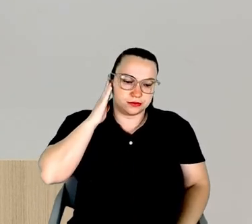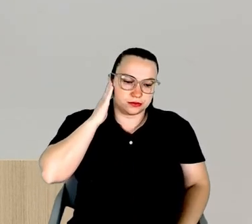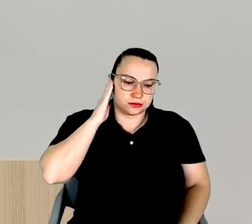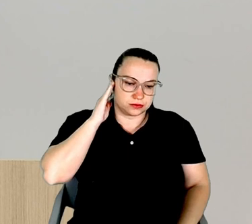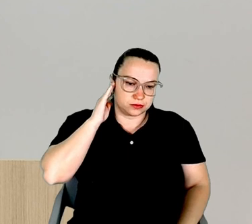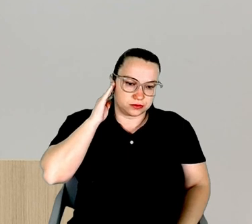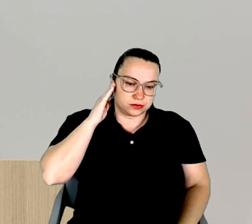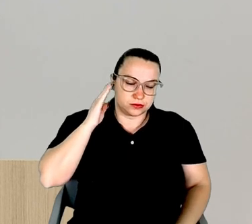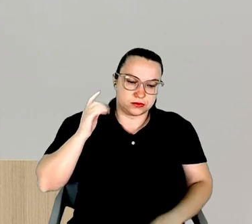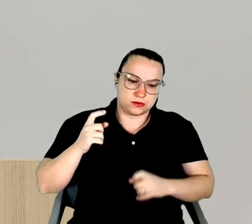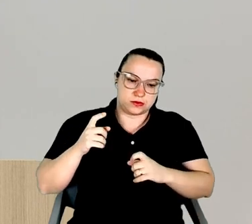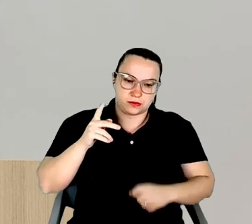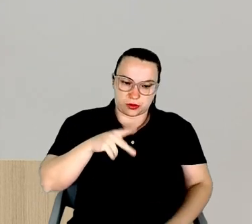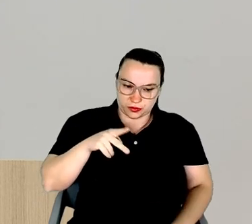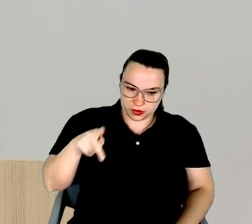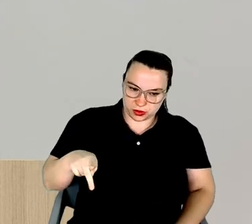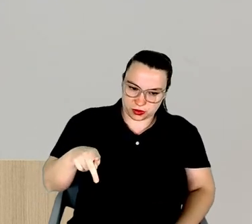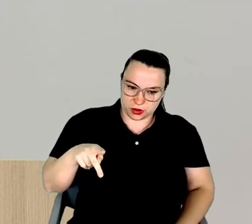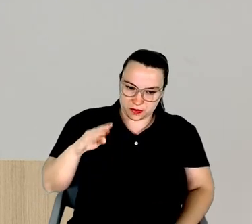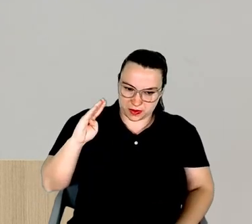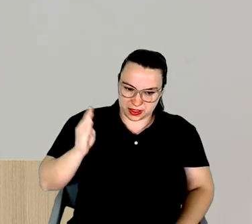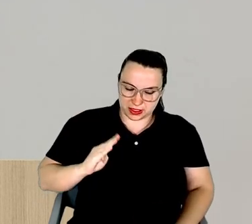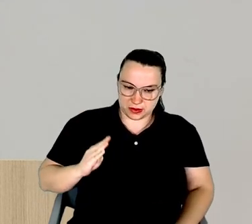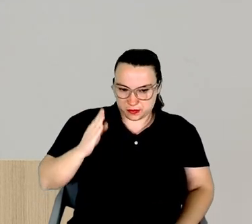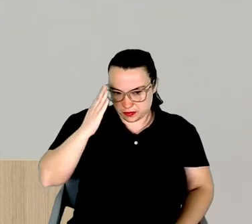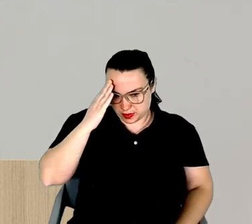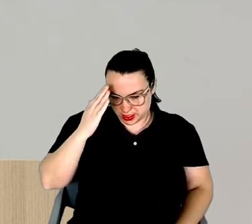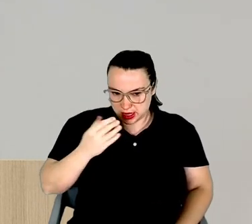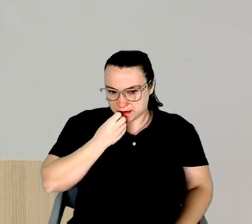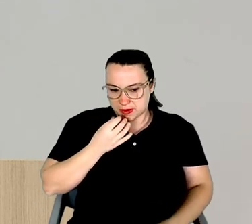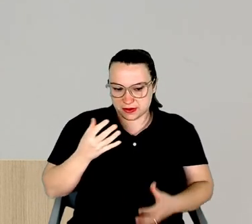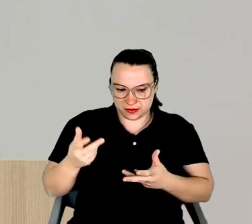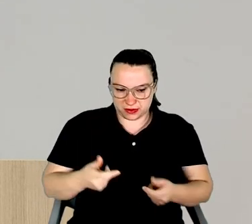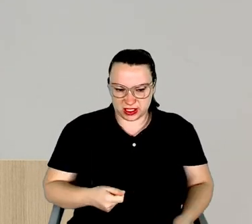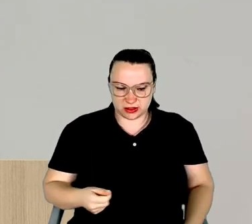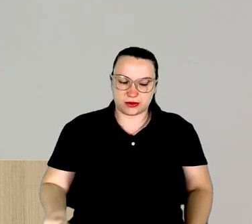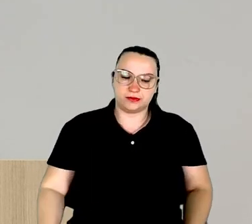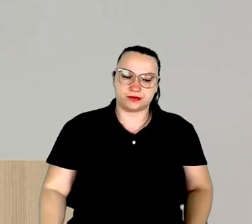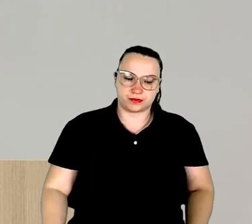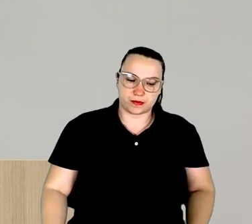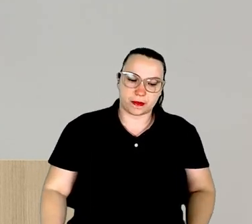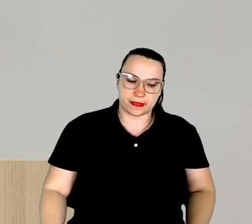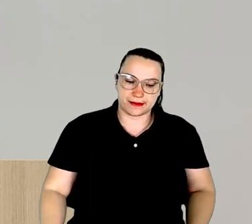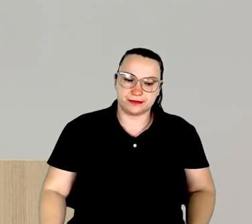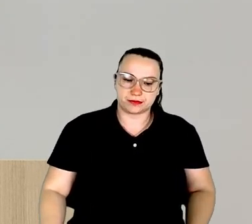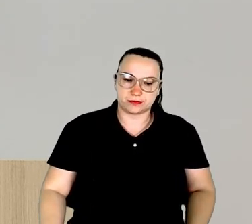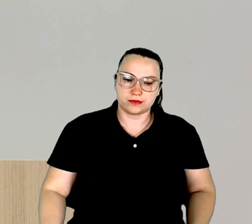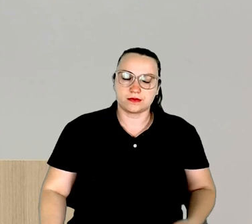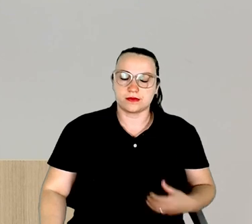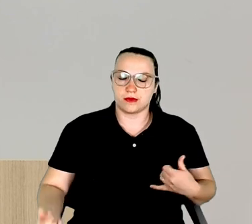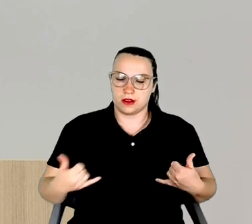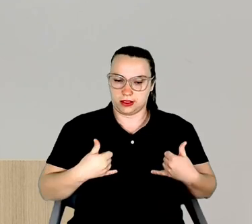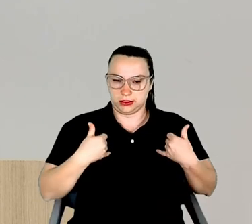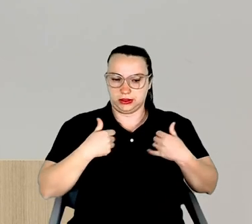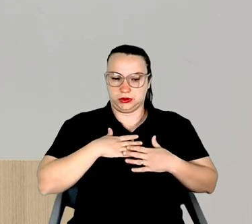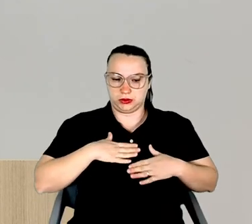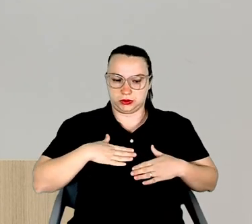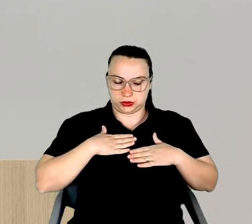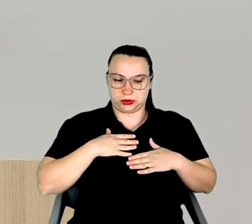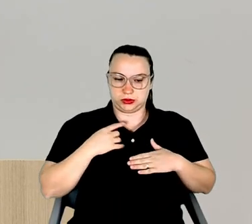querido professor, seja bem-vindo. É com uma grande honra que nós,